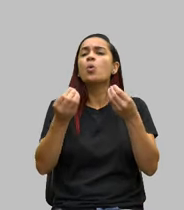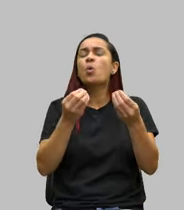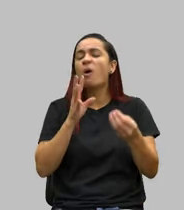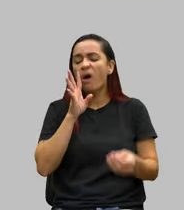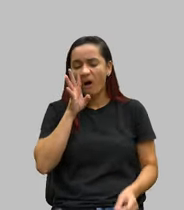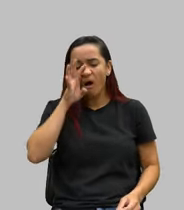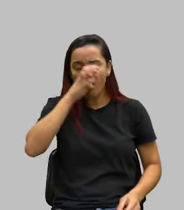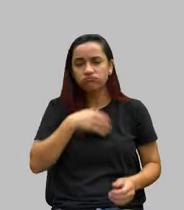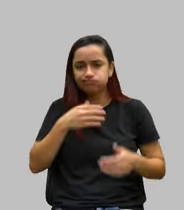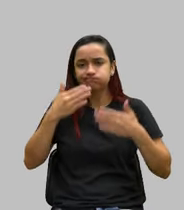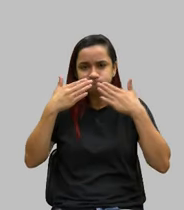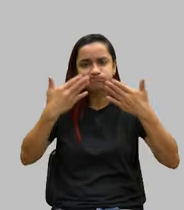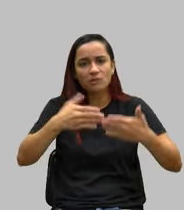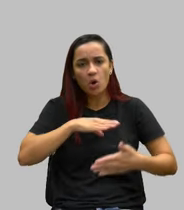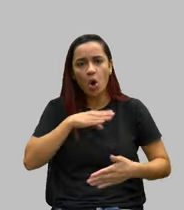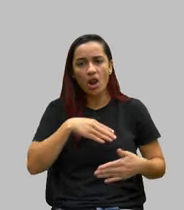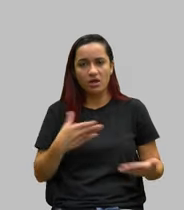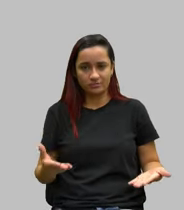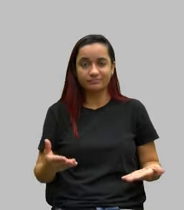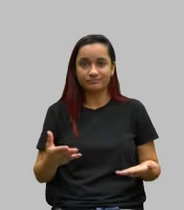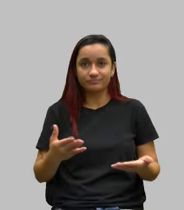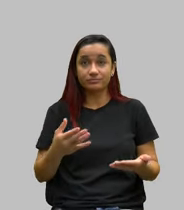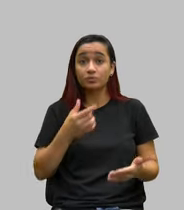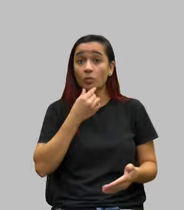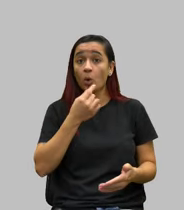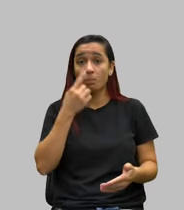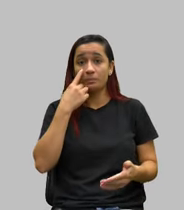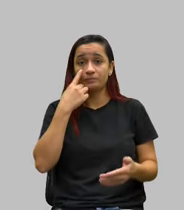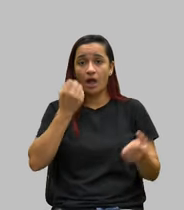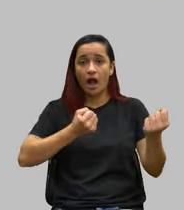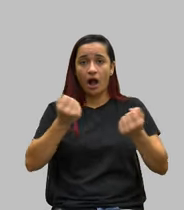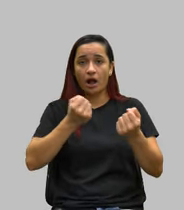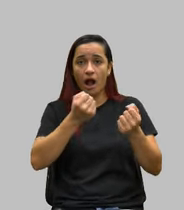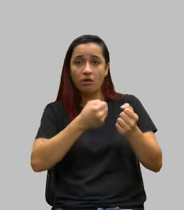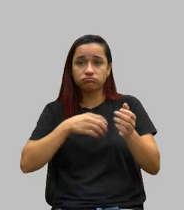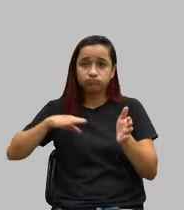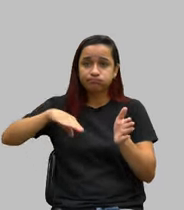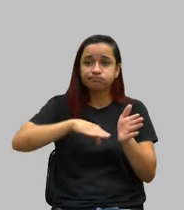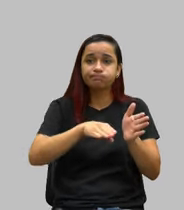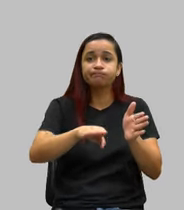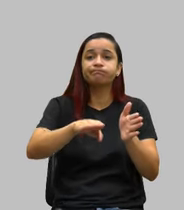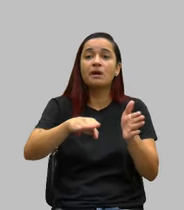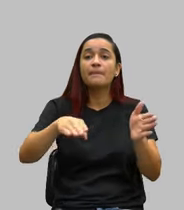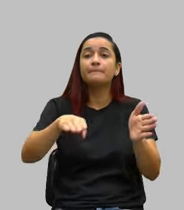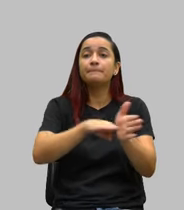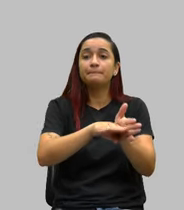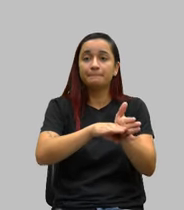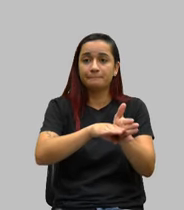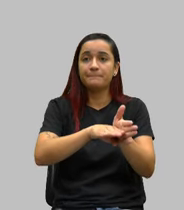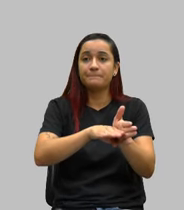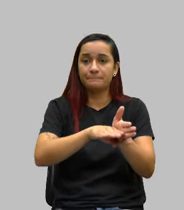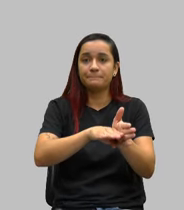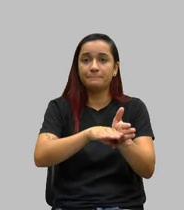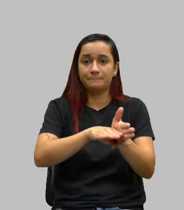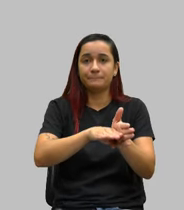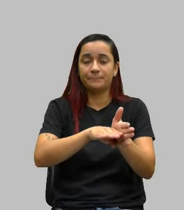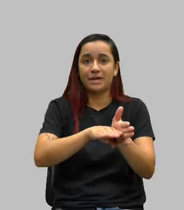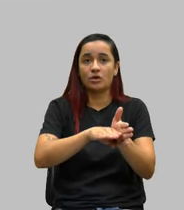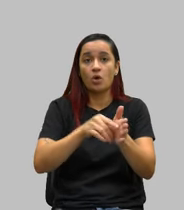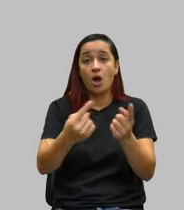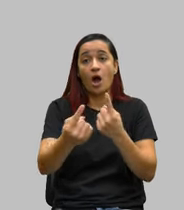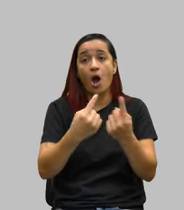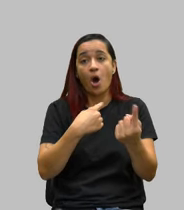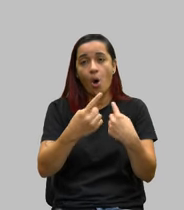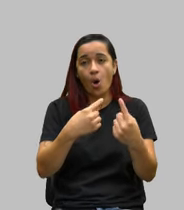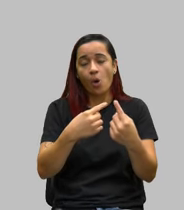não então e ele parou a caminhonete à frente do carro da Major na Rua Independência ali a rua aonde a moto está